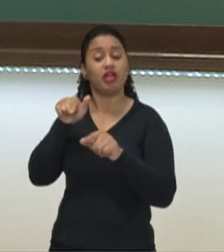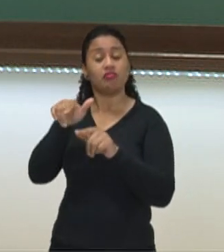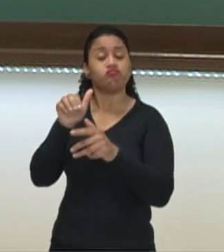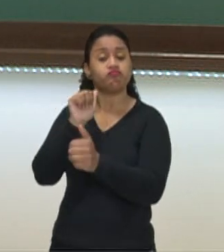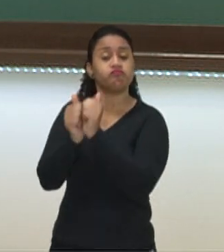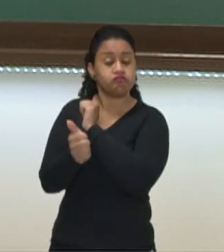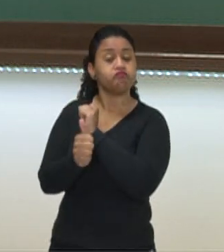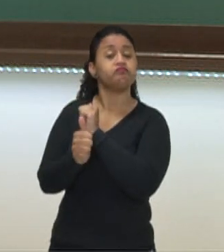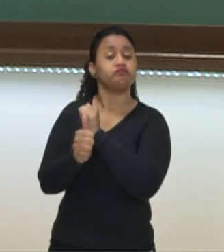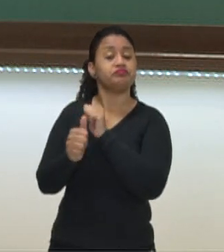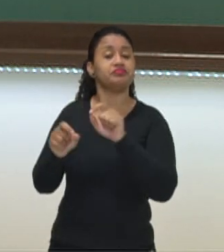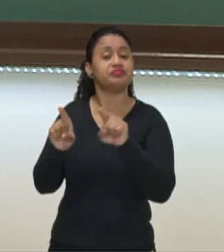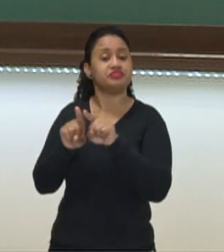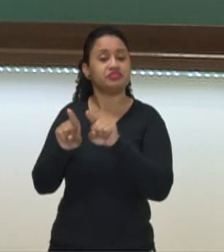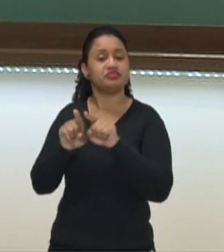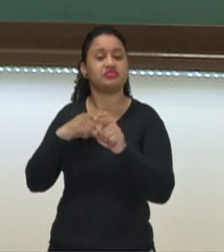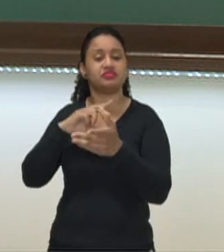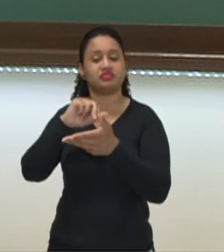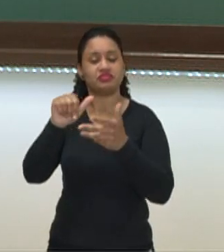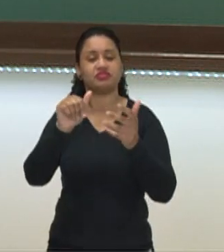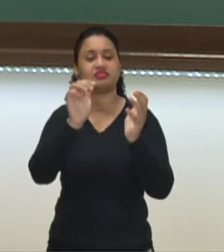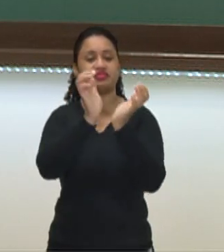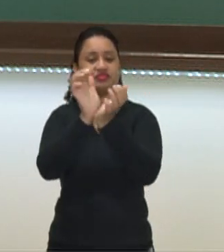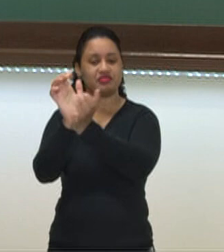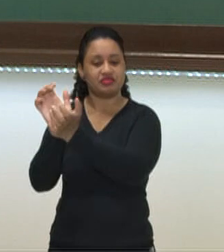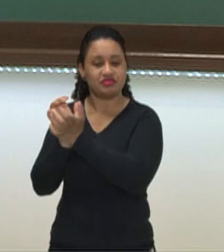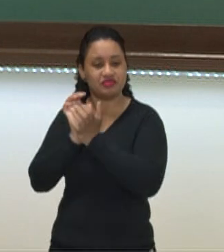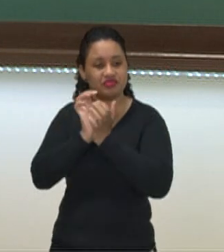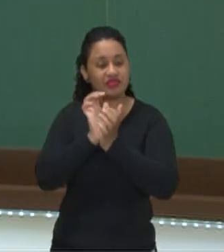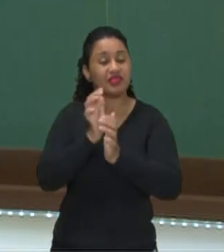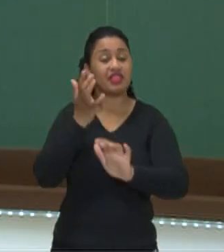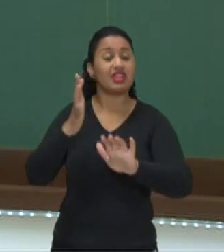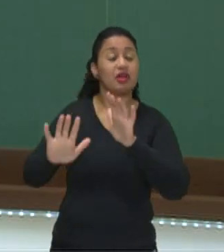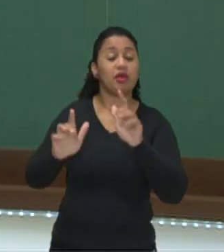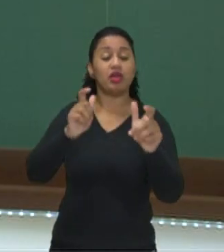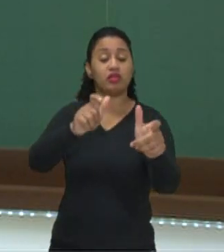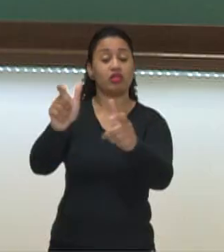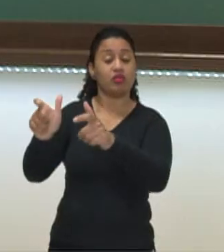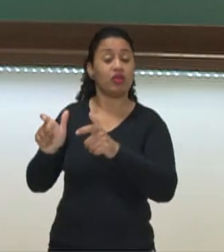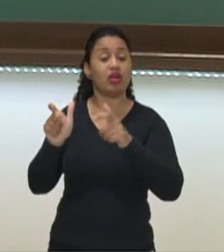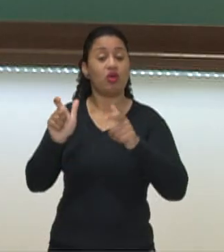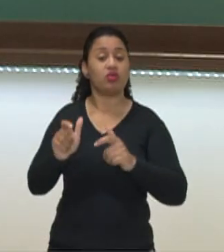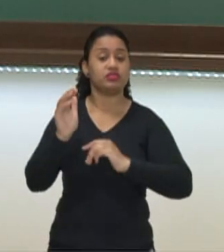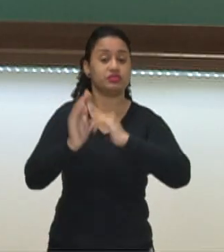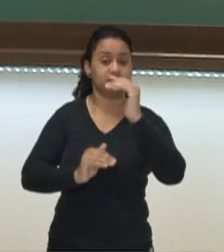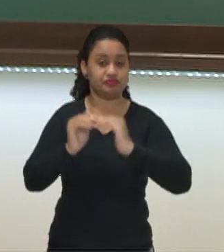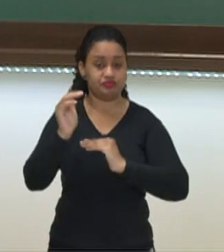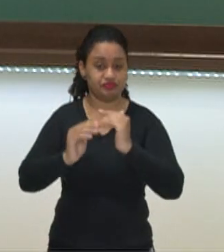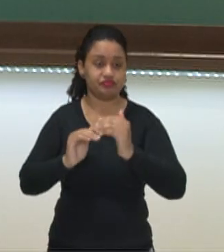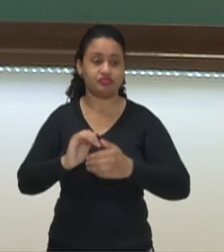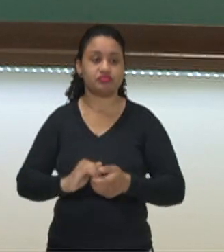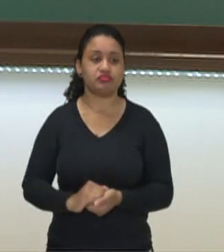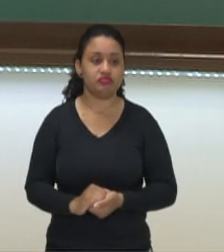de aventura e têm diversas classificações de acordo com o local onde eles são realizados.